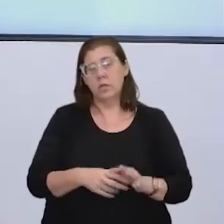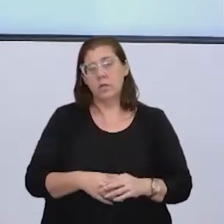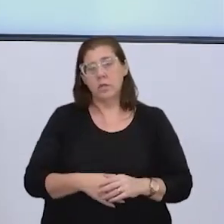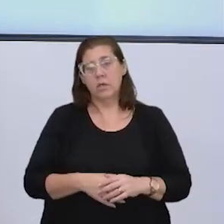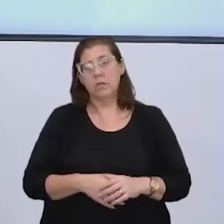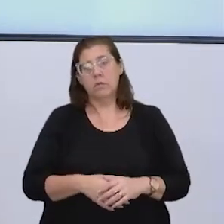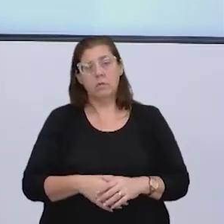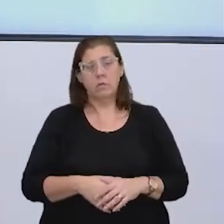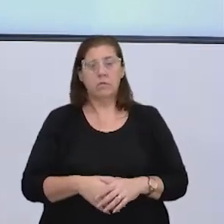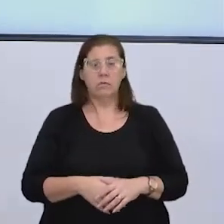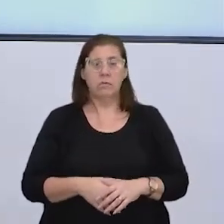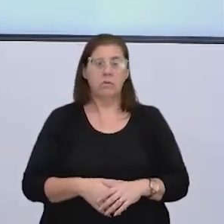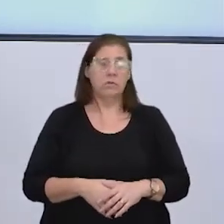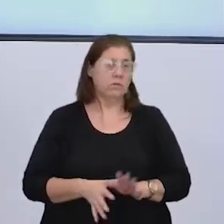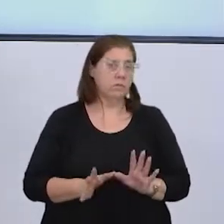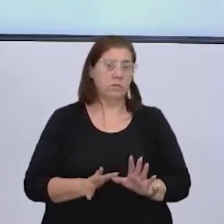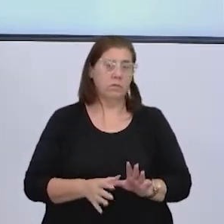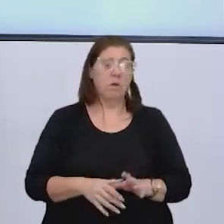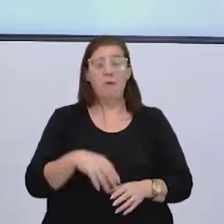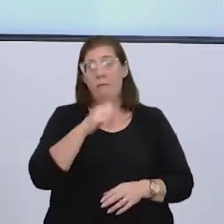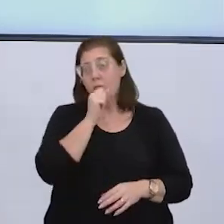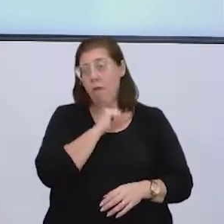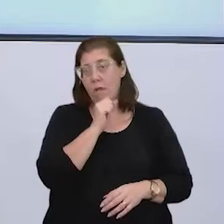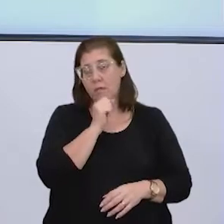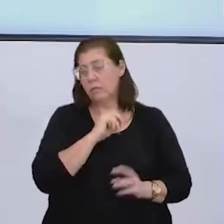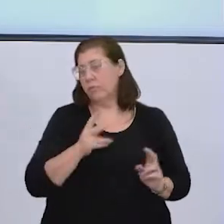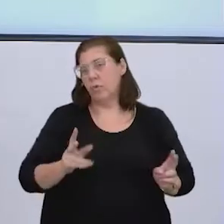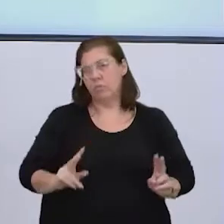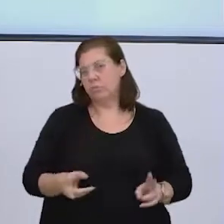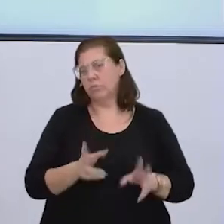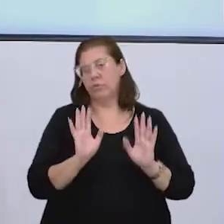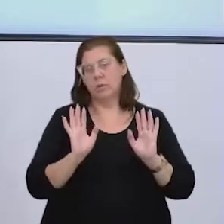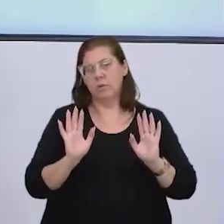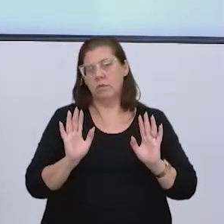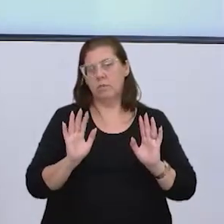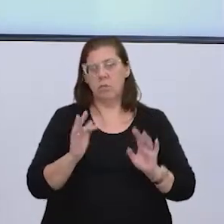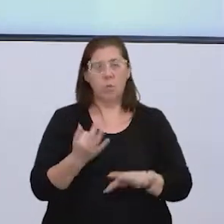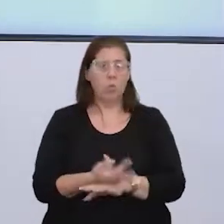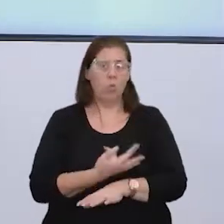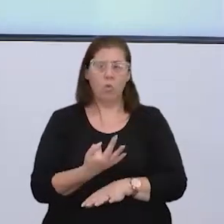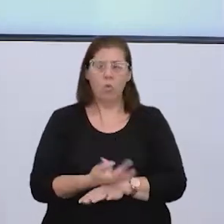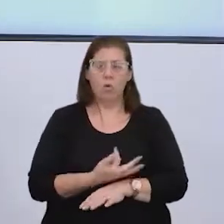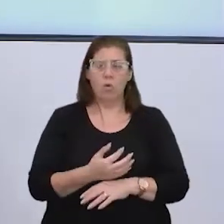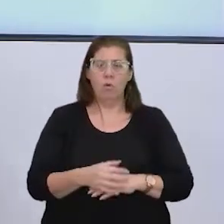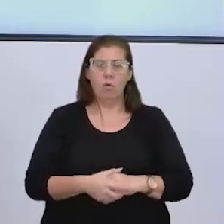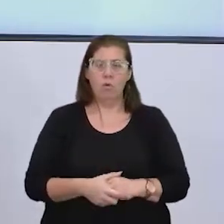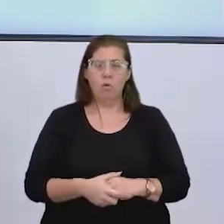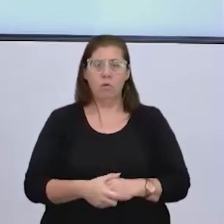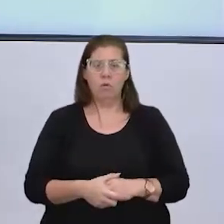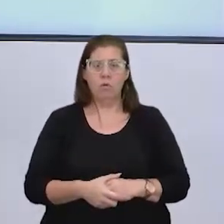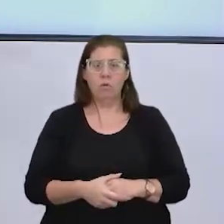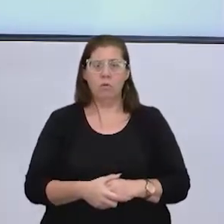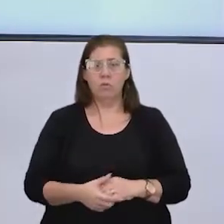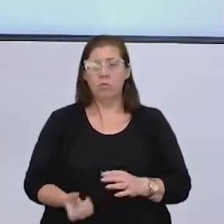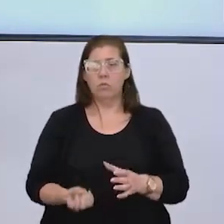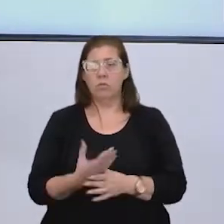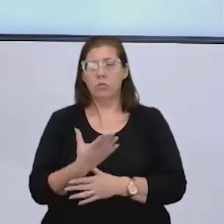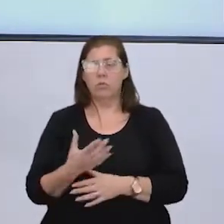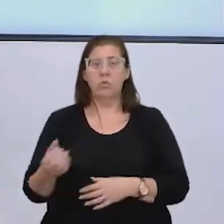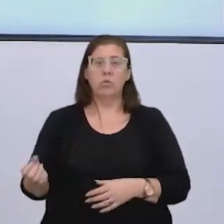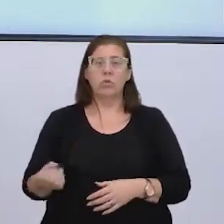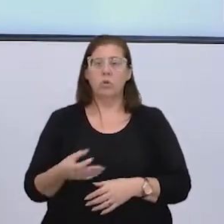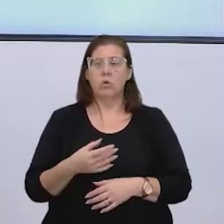turnês. Falou, mano, tô velho, não vou mais, não aguento. E aí lançou No More